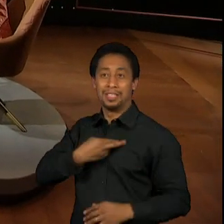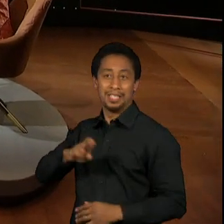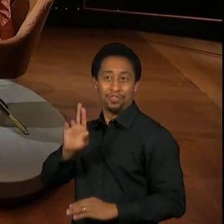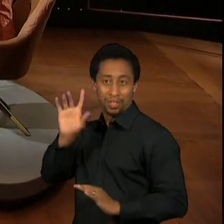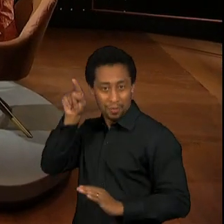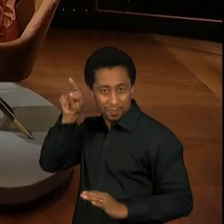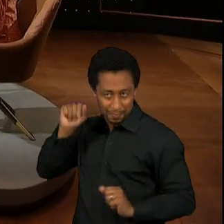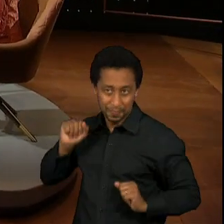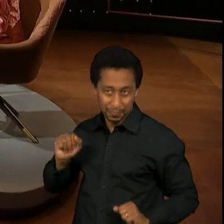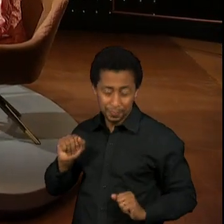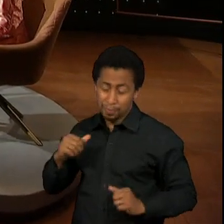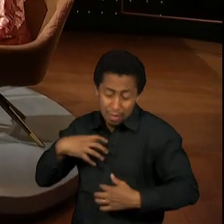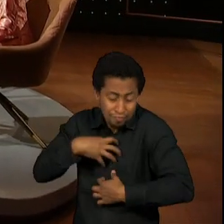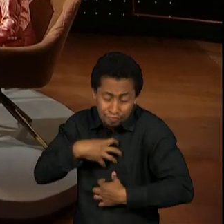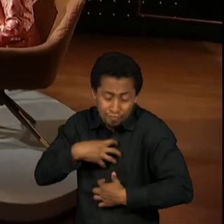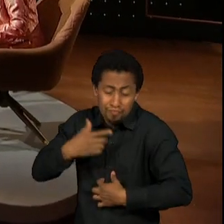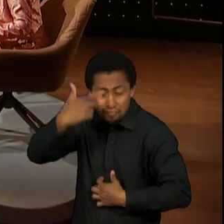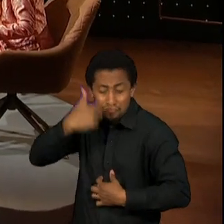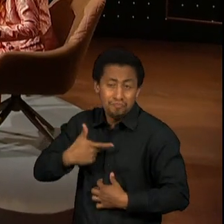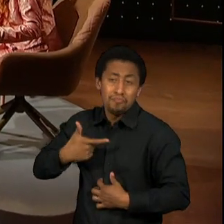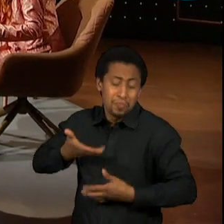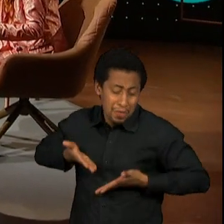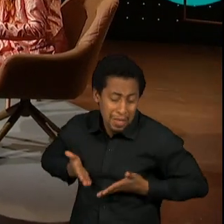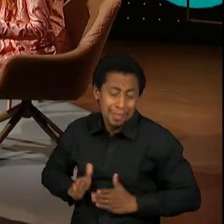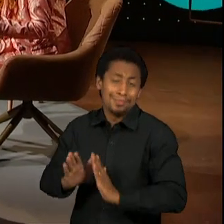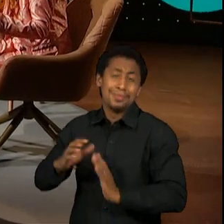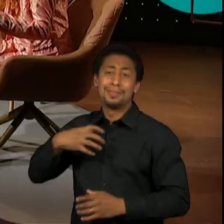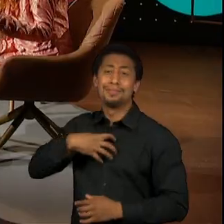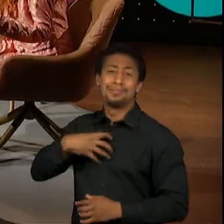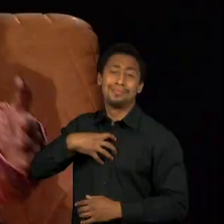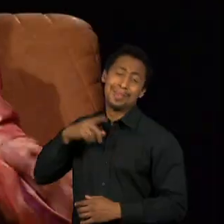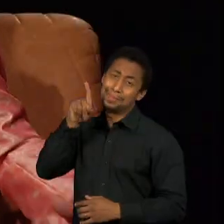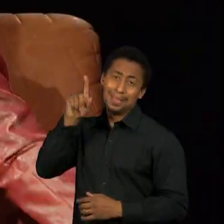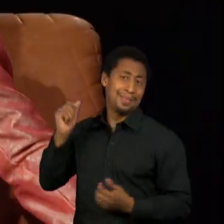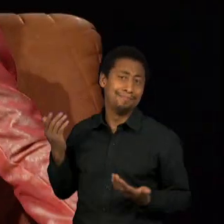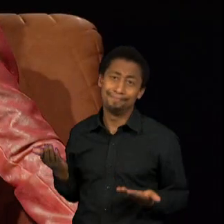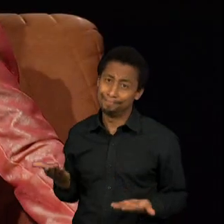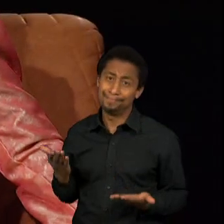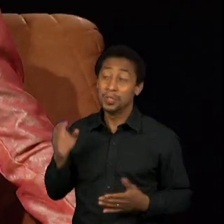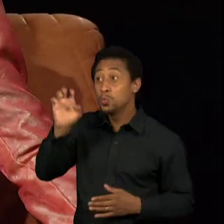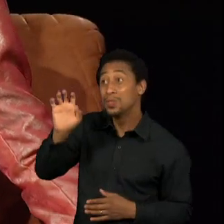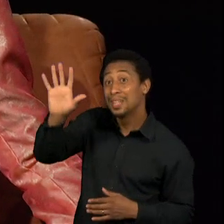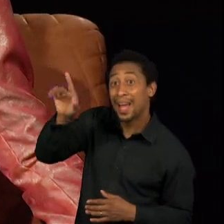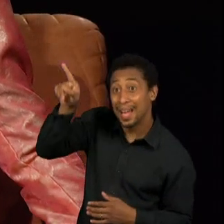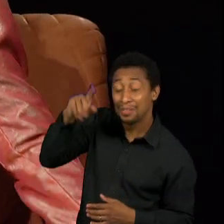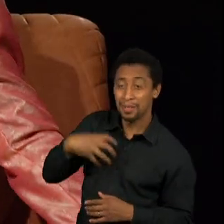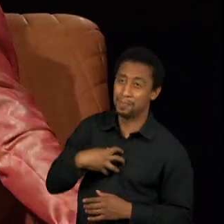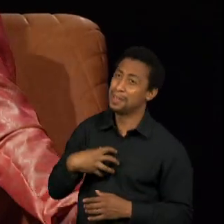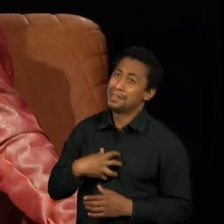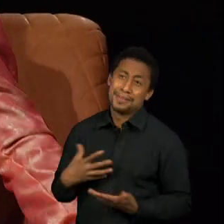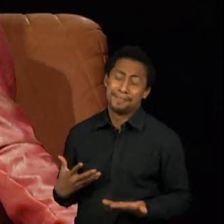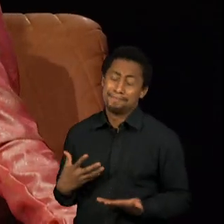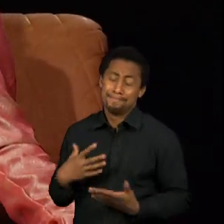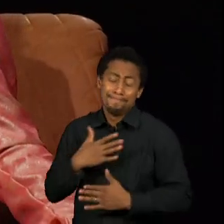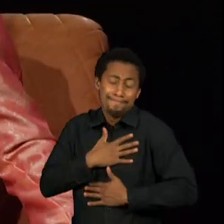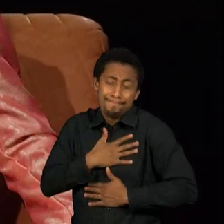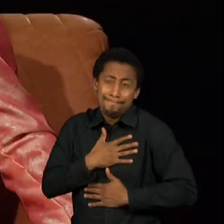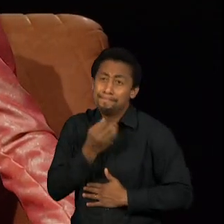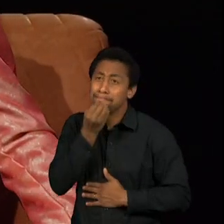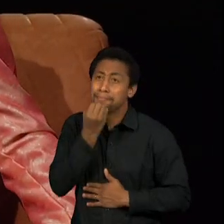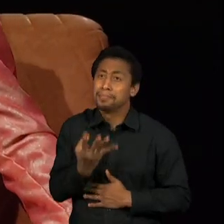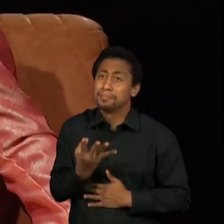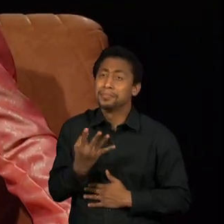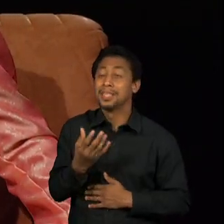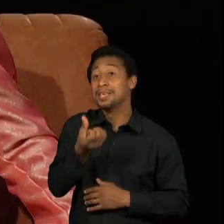né? E, então, foi muito bom, sim, esse período. Eu passei 6 anos, né?